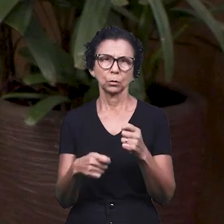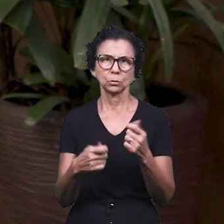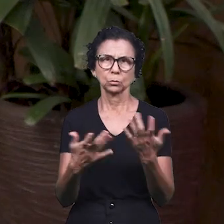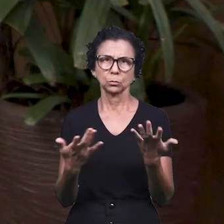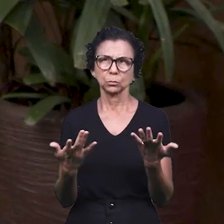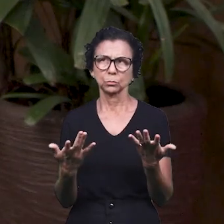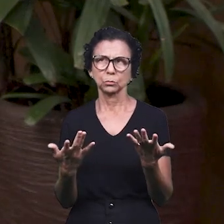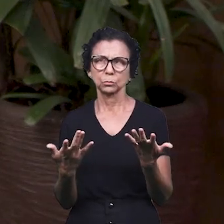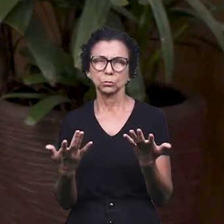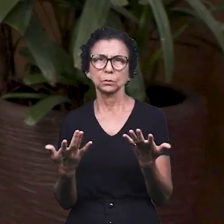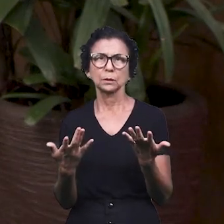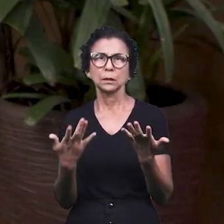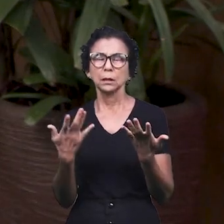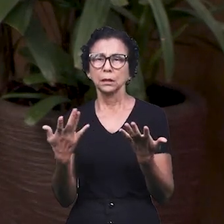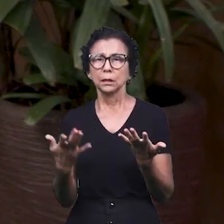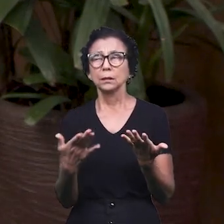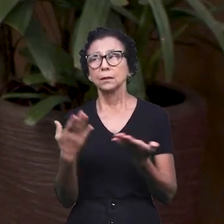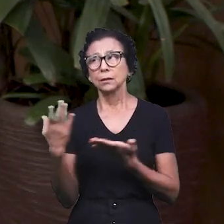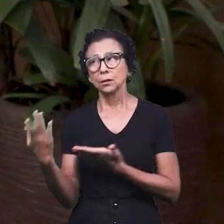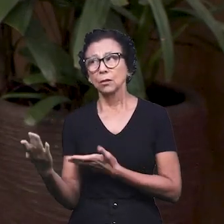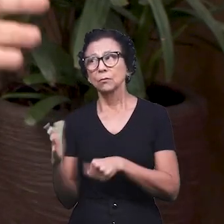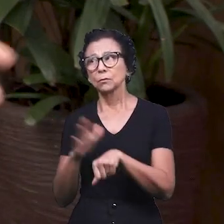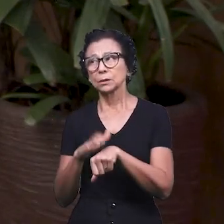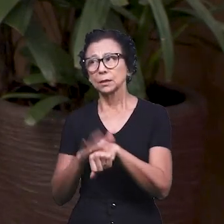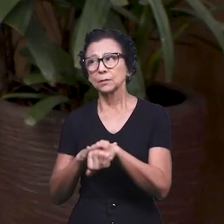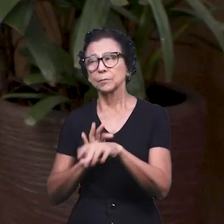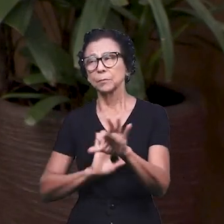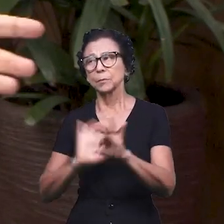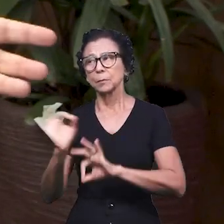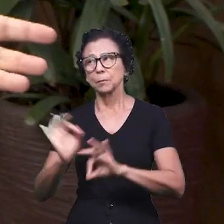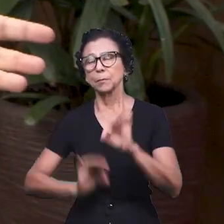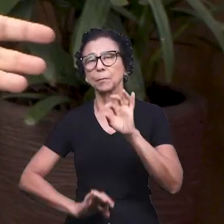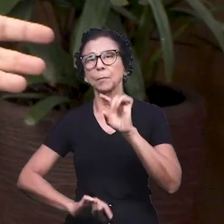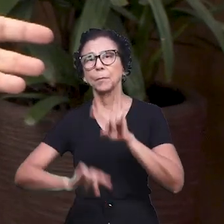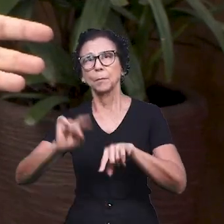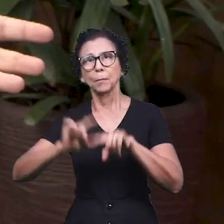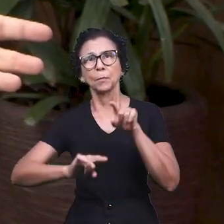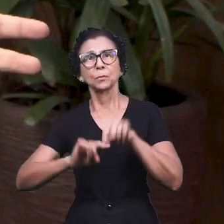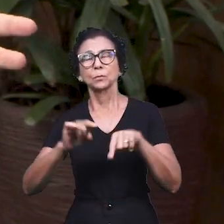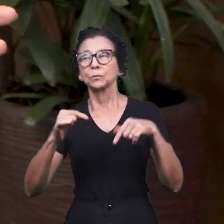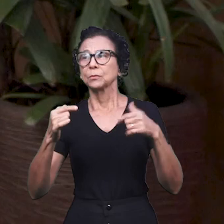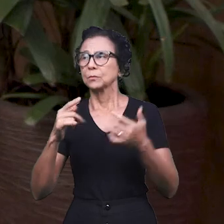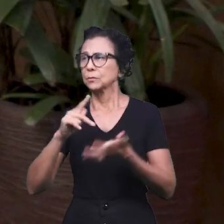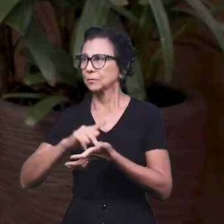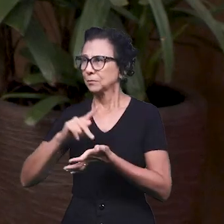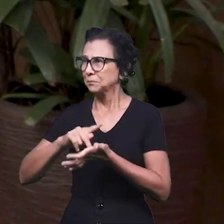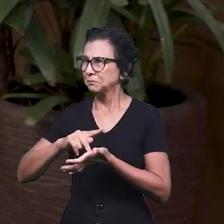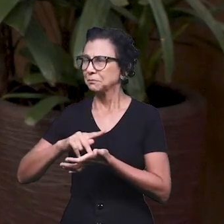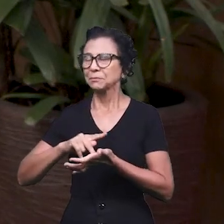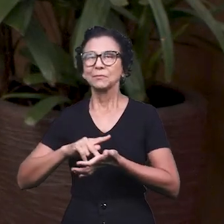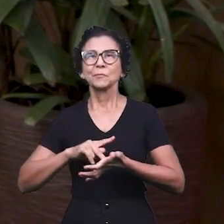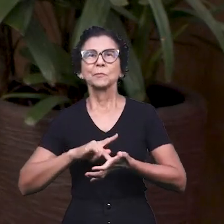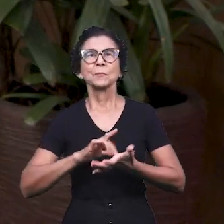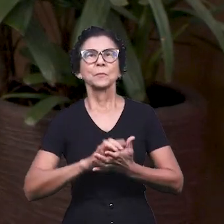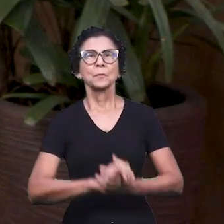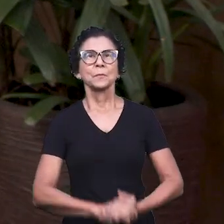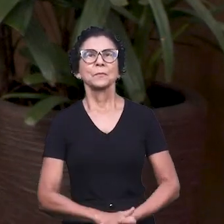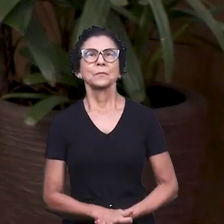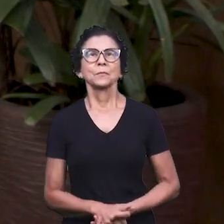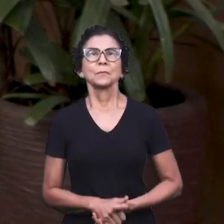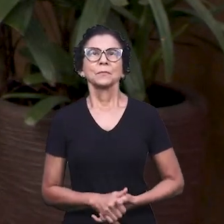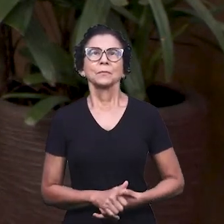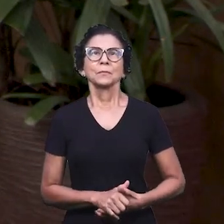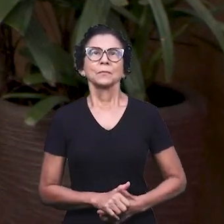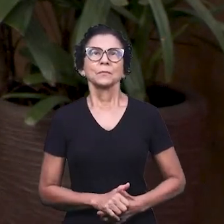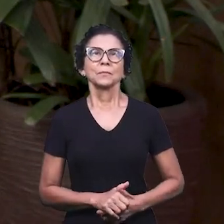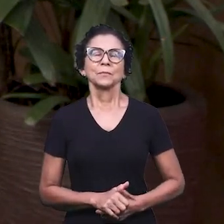negócio em escala, vocês são indústrias que comercializam os seus produtos, né? Imagina que isso está em